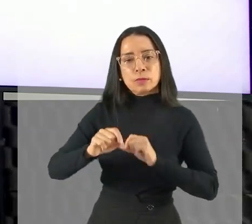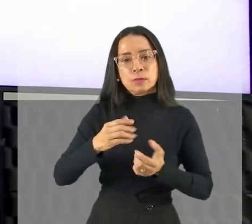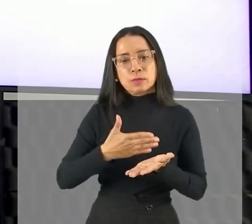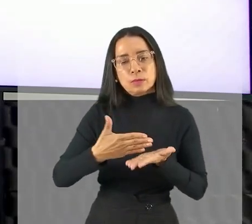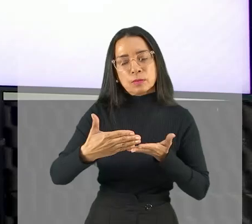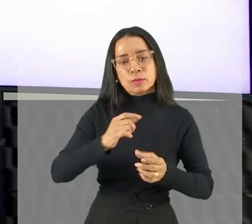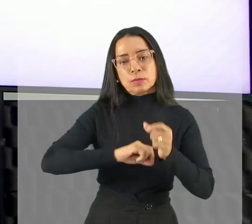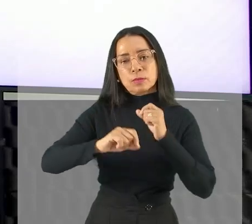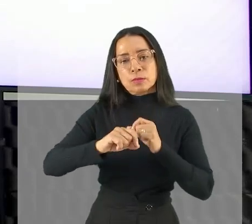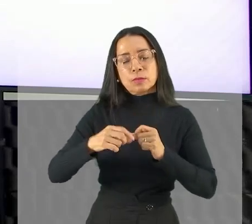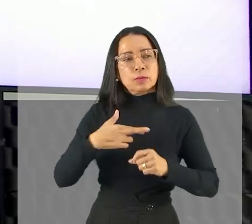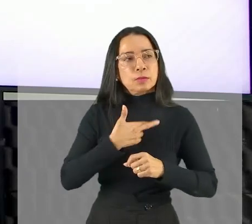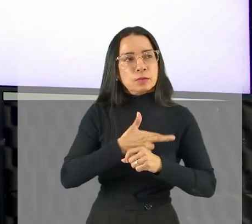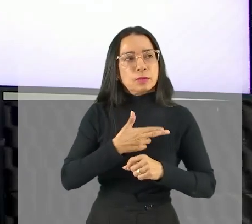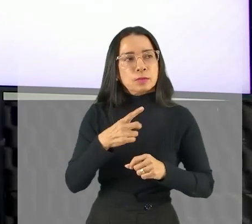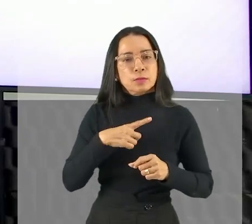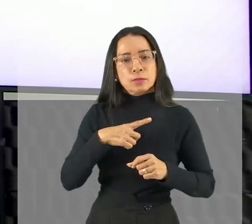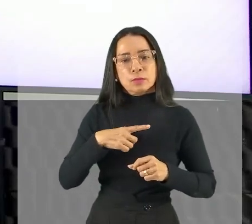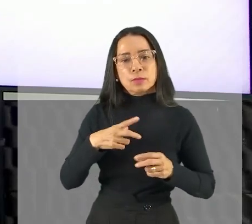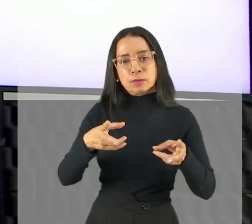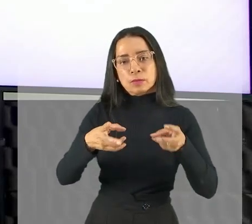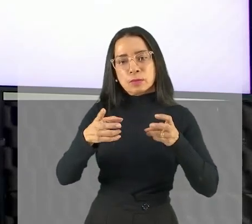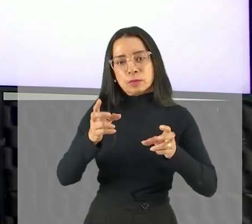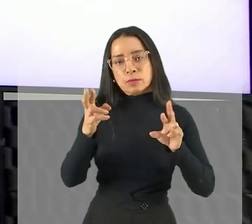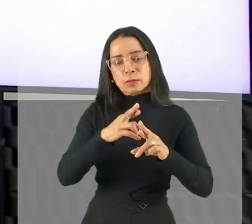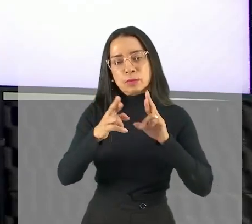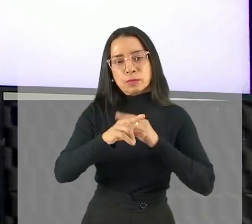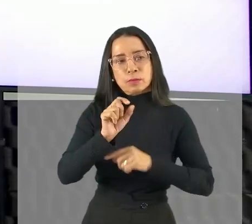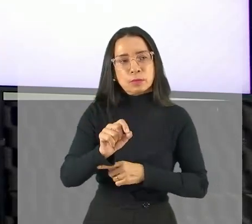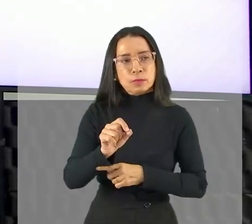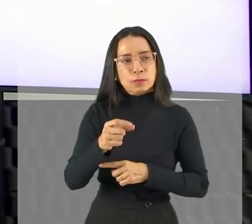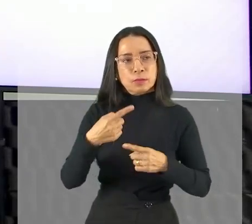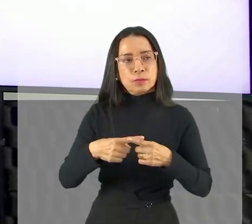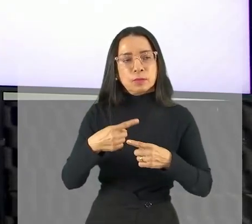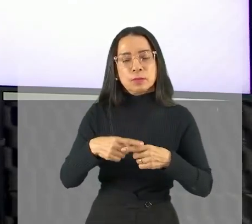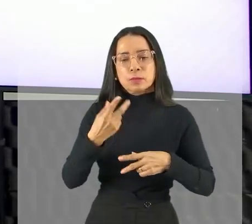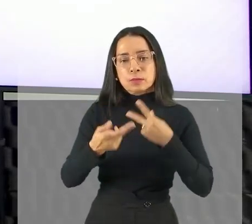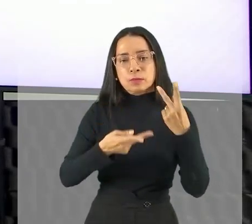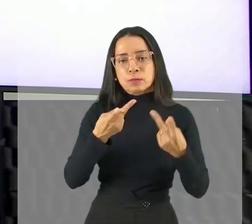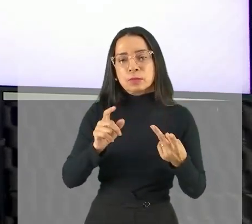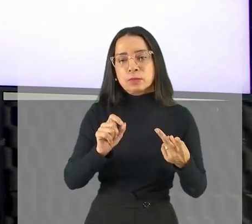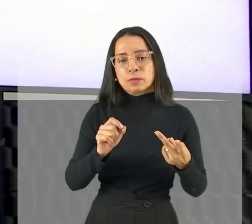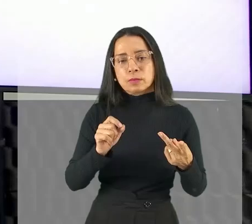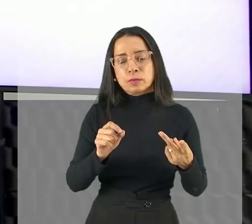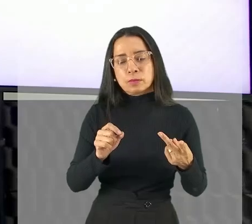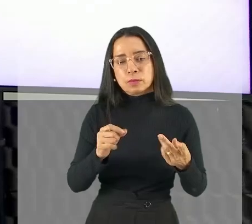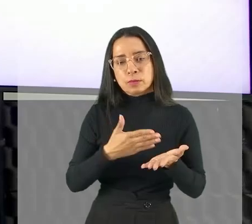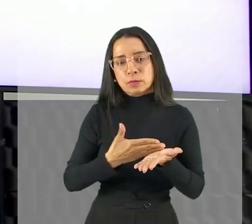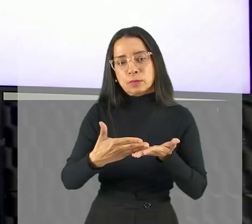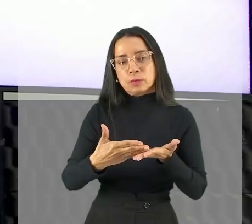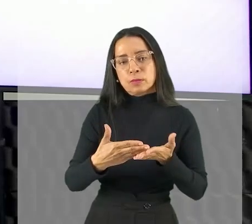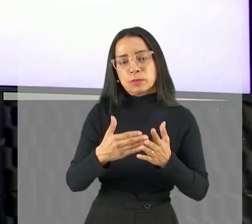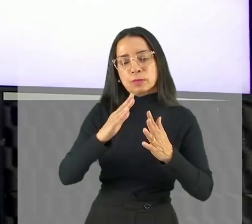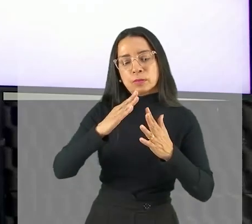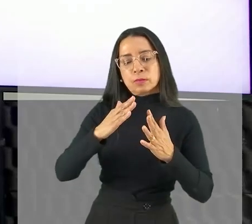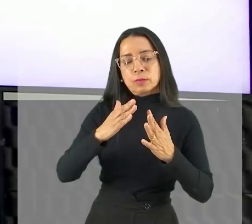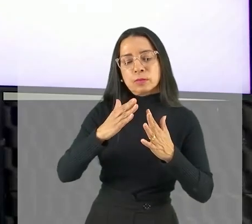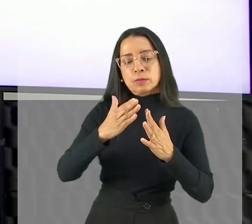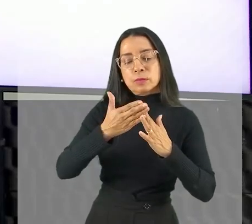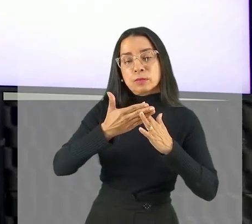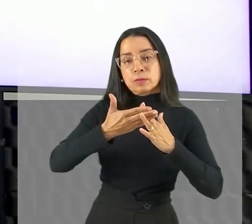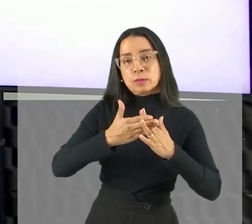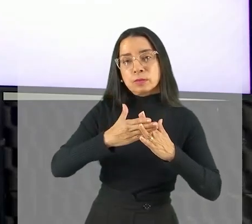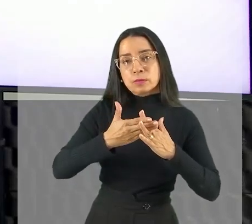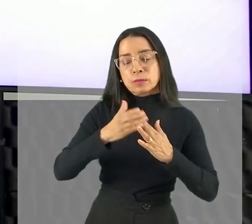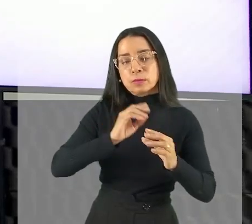partir do romantismo. Então, tem que ter atenção em relação a isso, porque quando a gente fala ali, começa barroco ali, eles falam